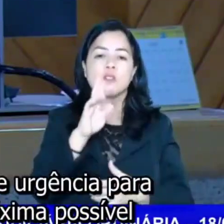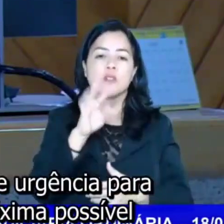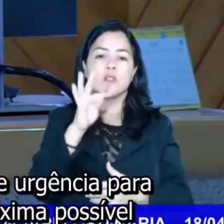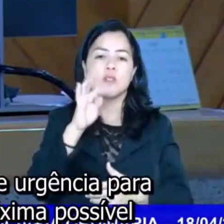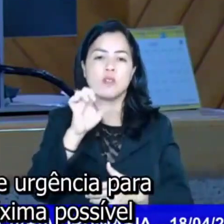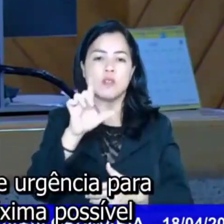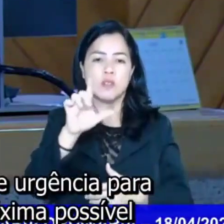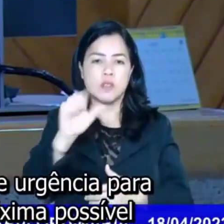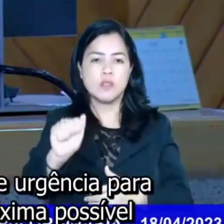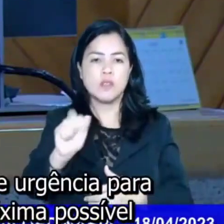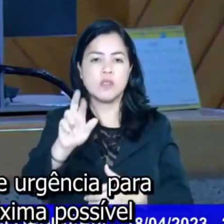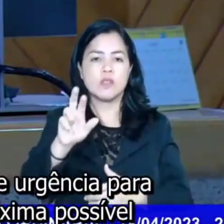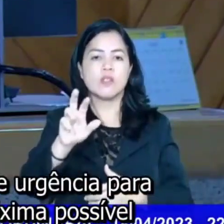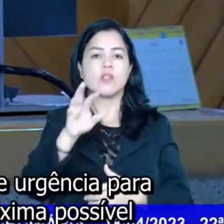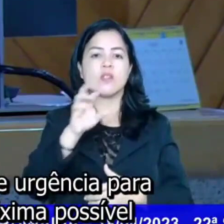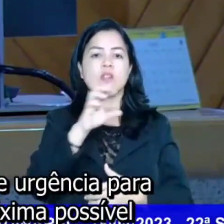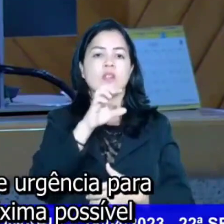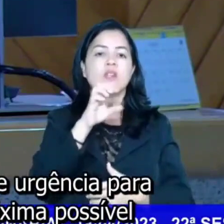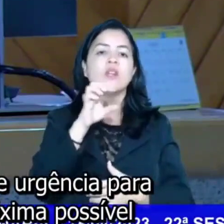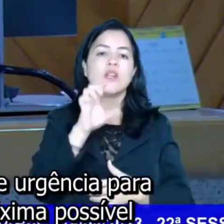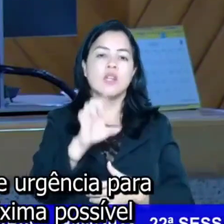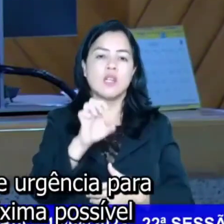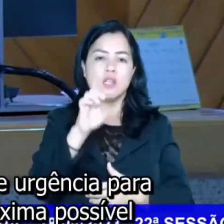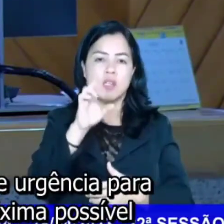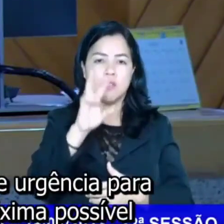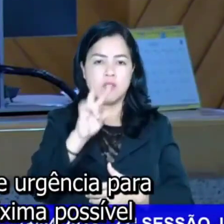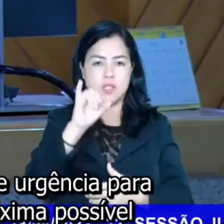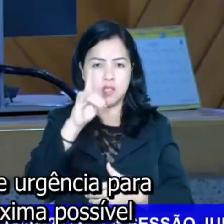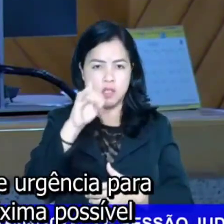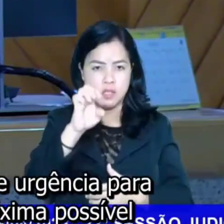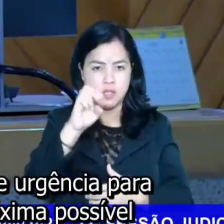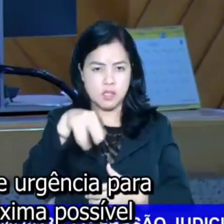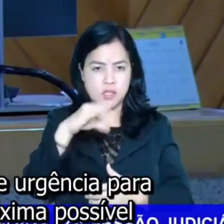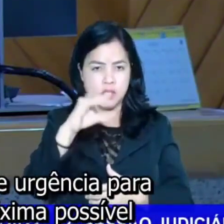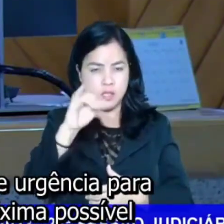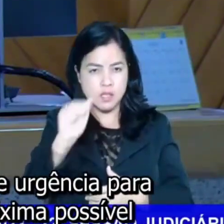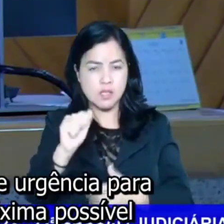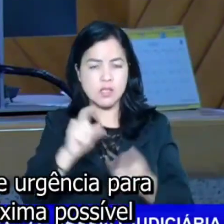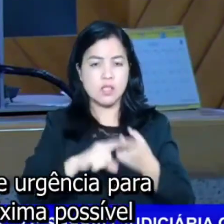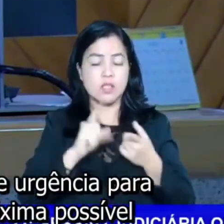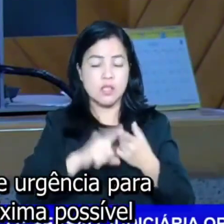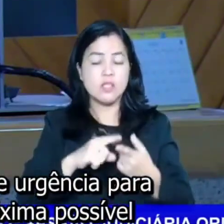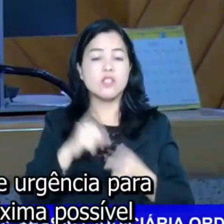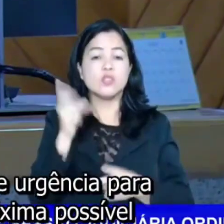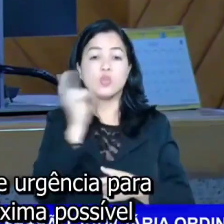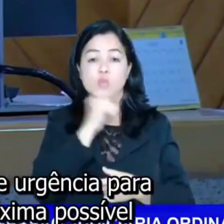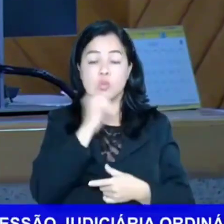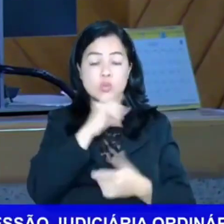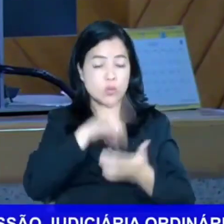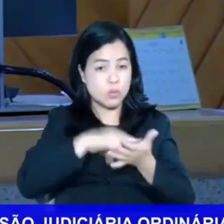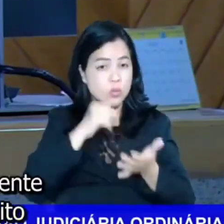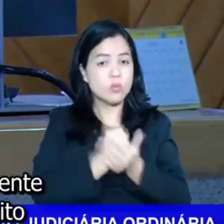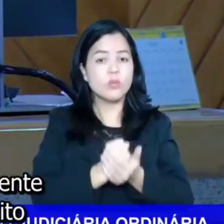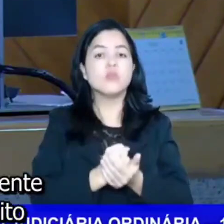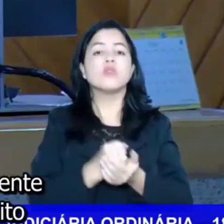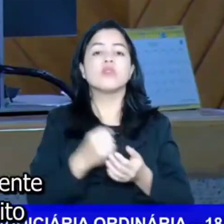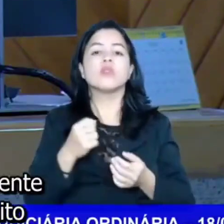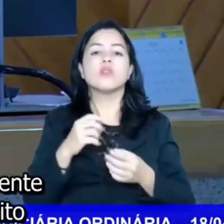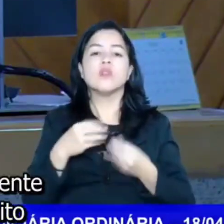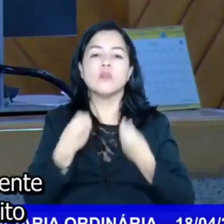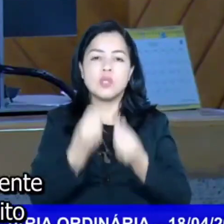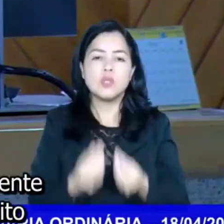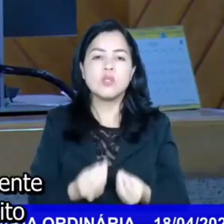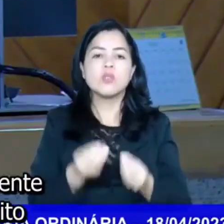evidência e urgência para designar audiência de mediação em data mais próxima possível, diante